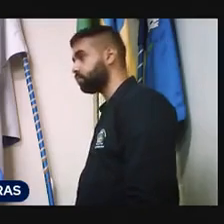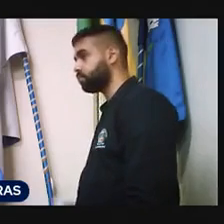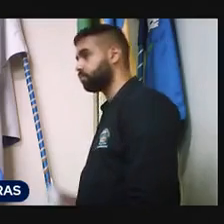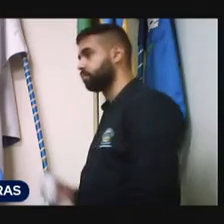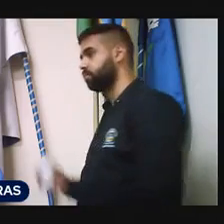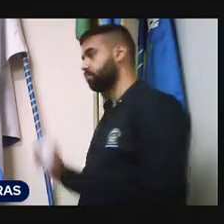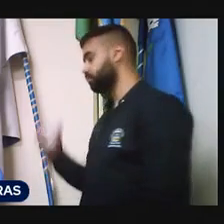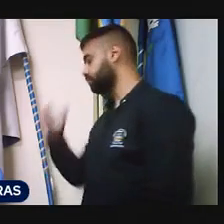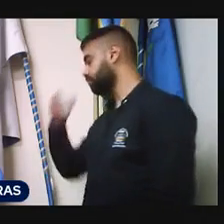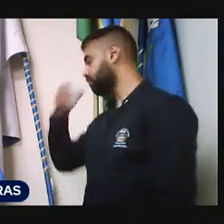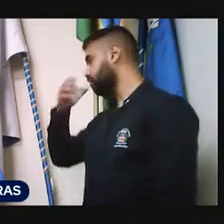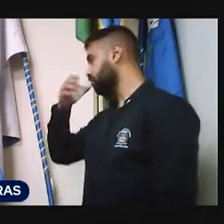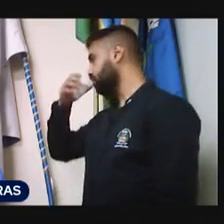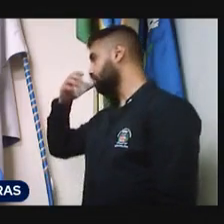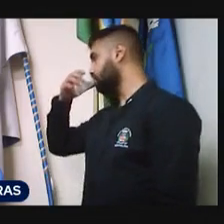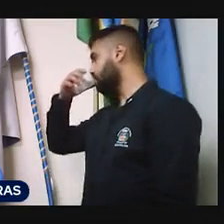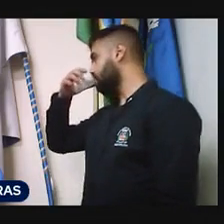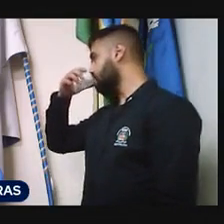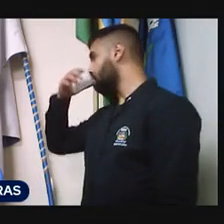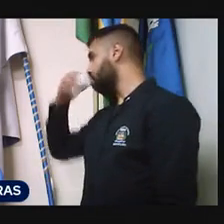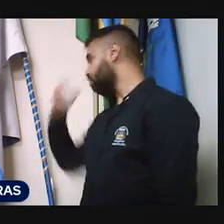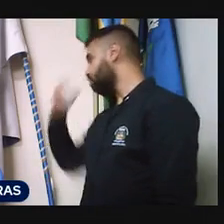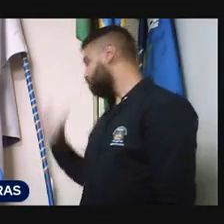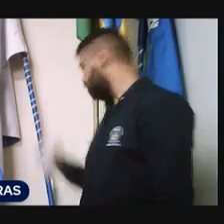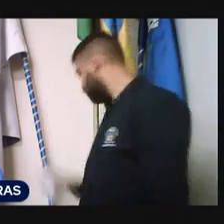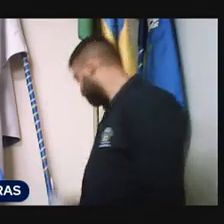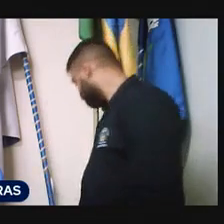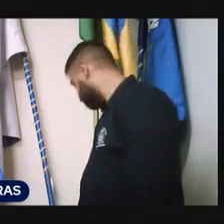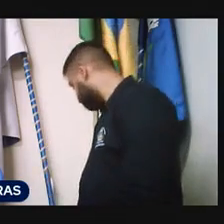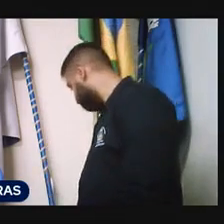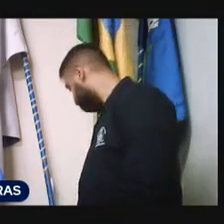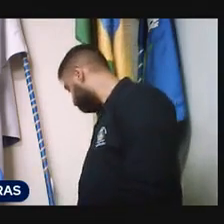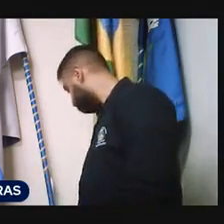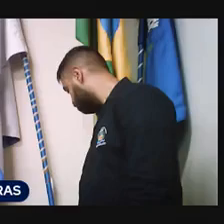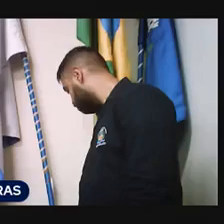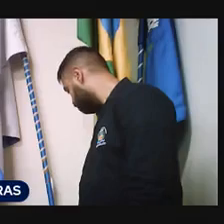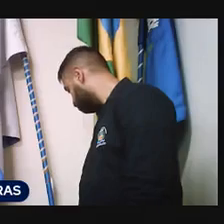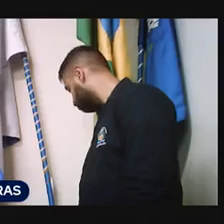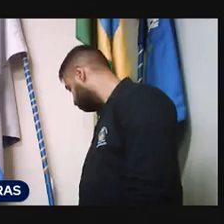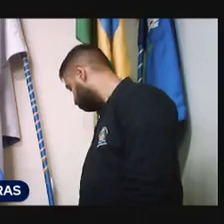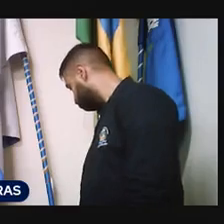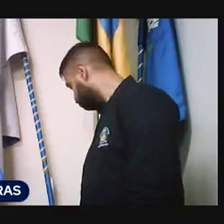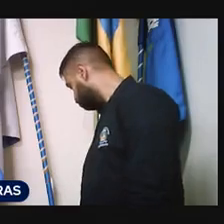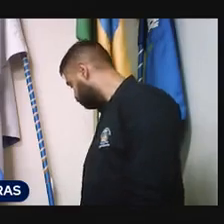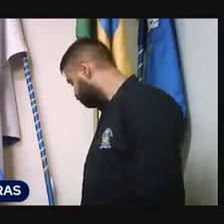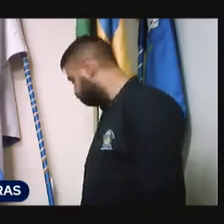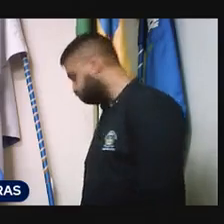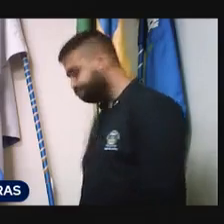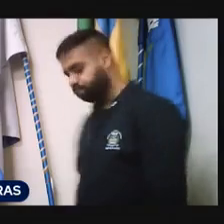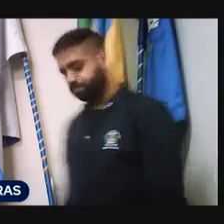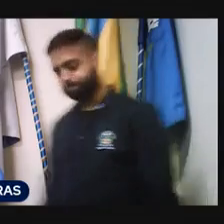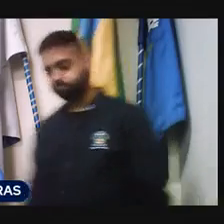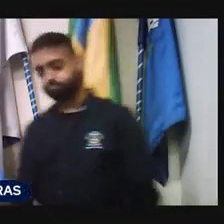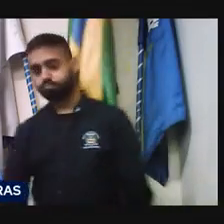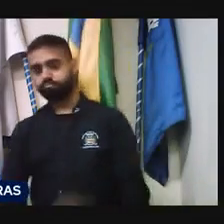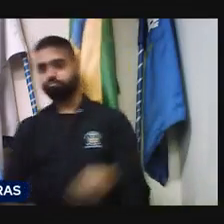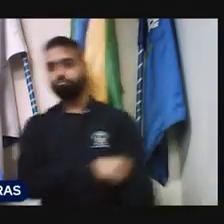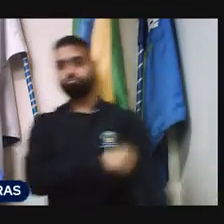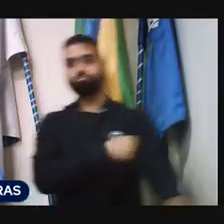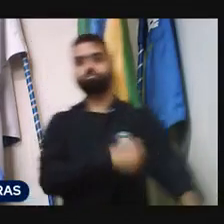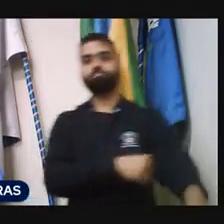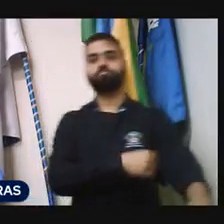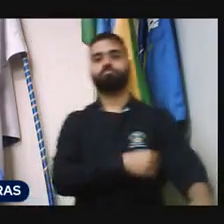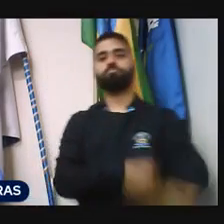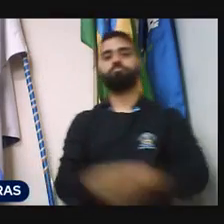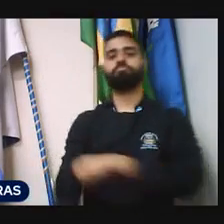Presidente Boa noite Boa noite meus companheiros a quem nos assiste o que eu tenho para trazer nessa